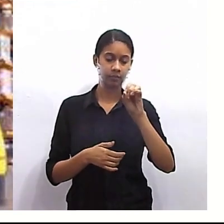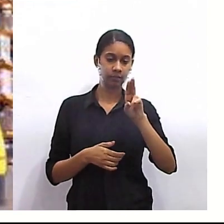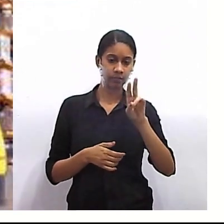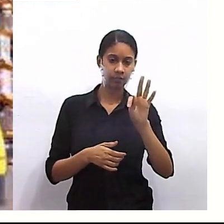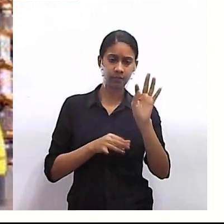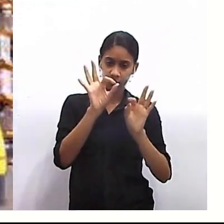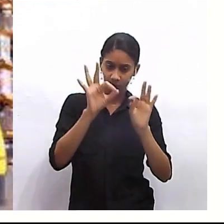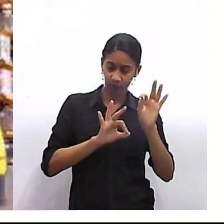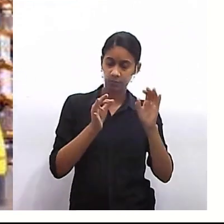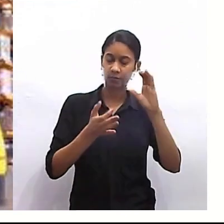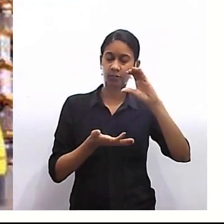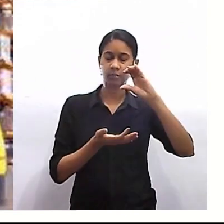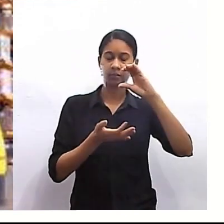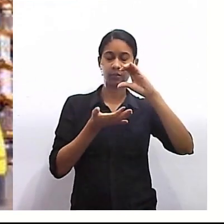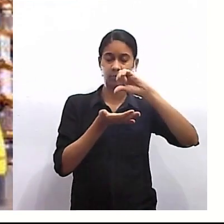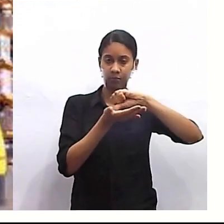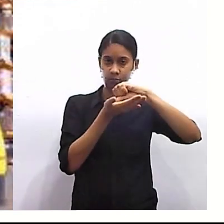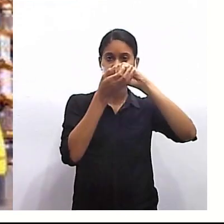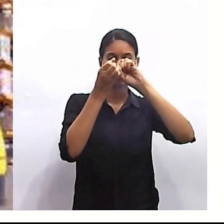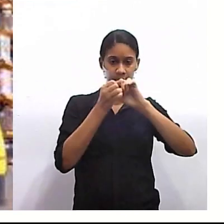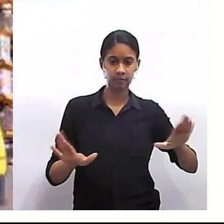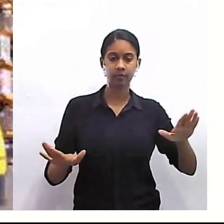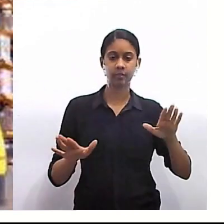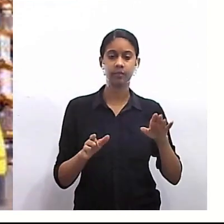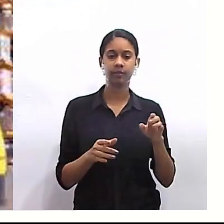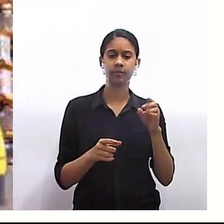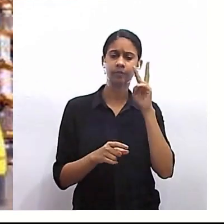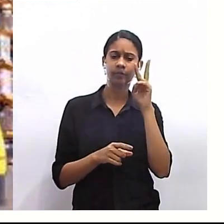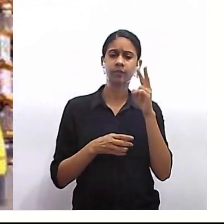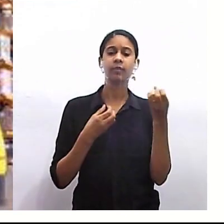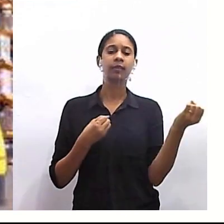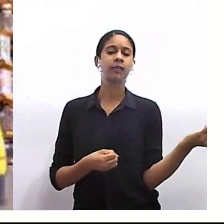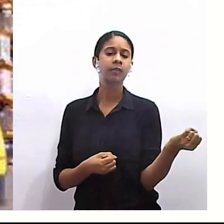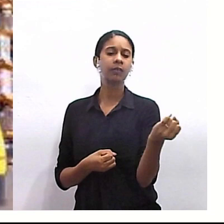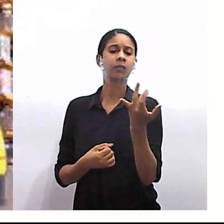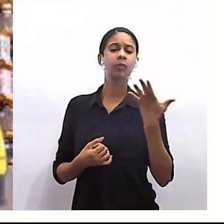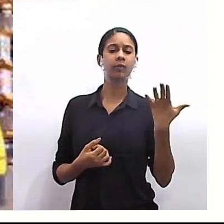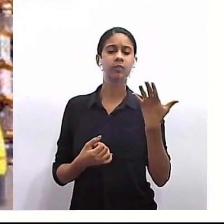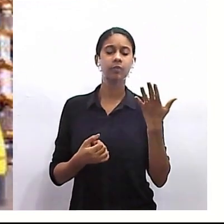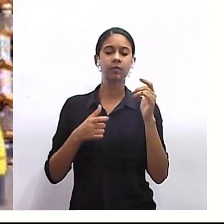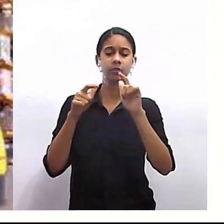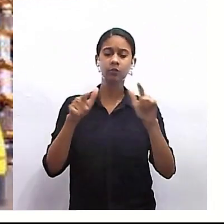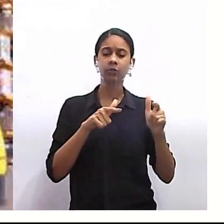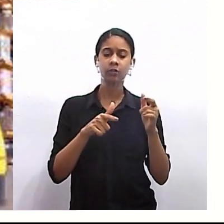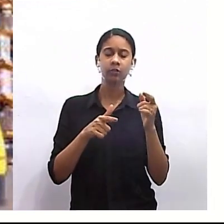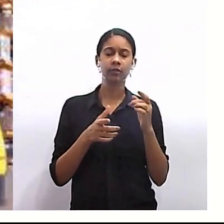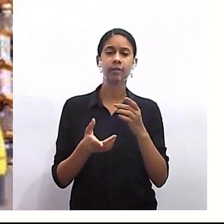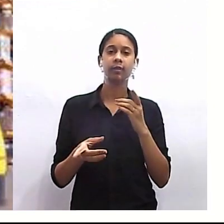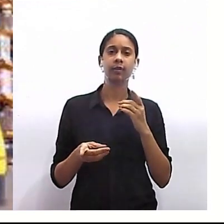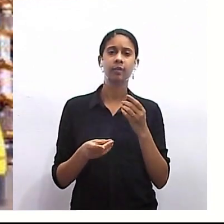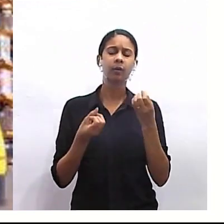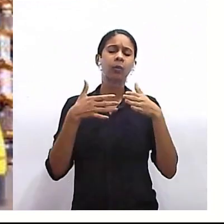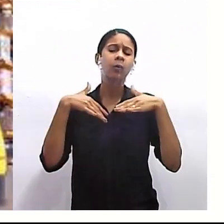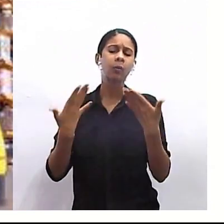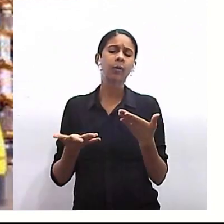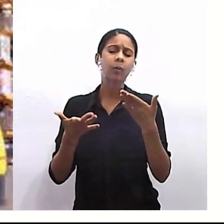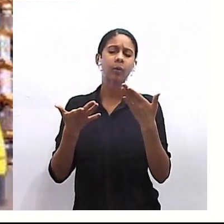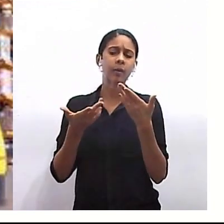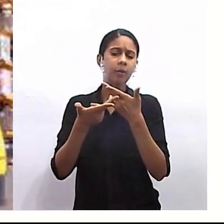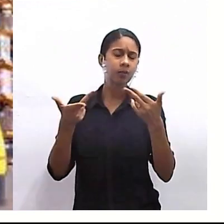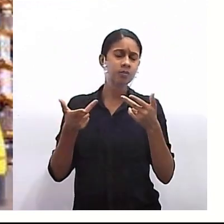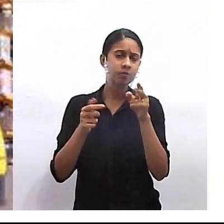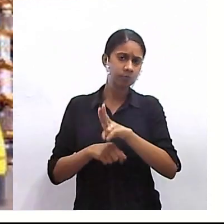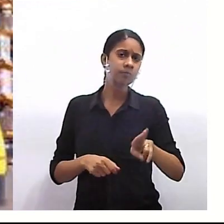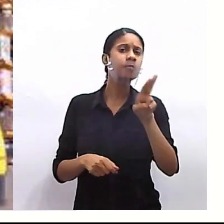Identificação e quantificação dos fluxos de produtos a serem armazenados. Se a gente entrar num CD, como tem na figura